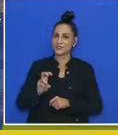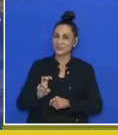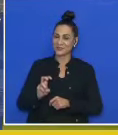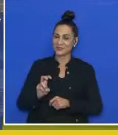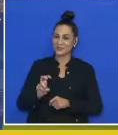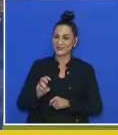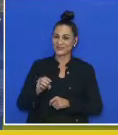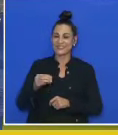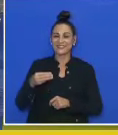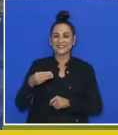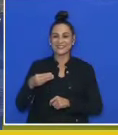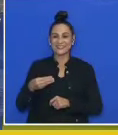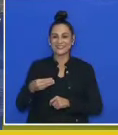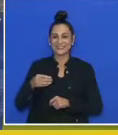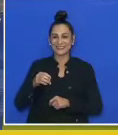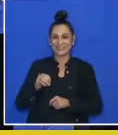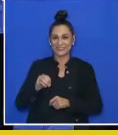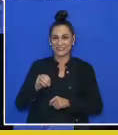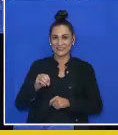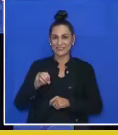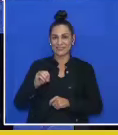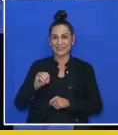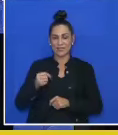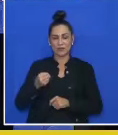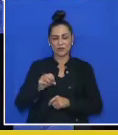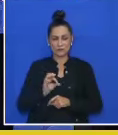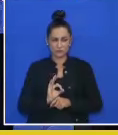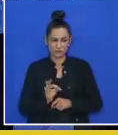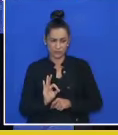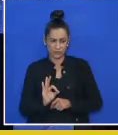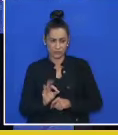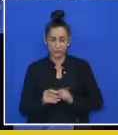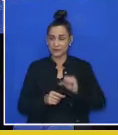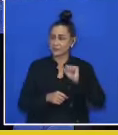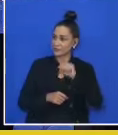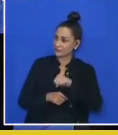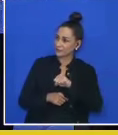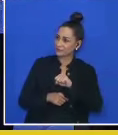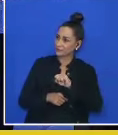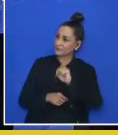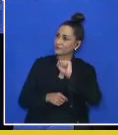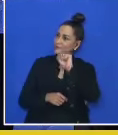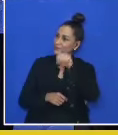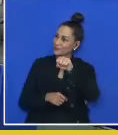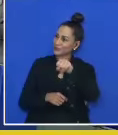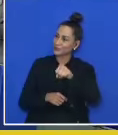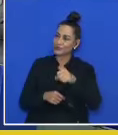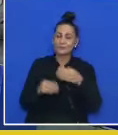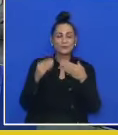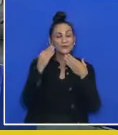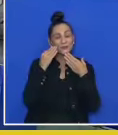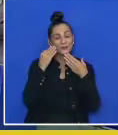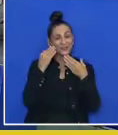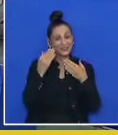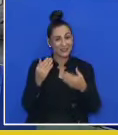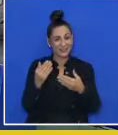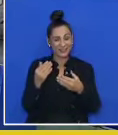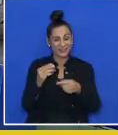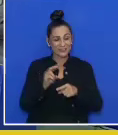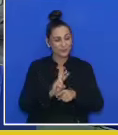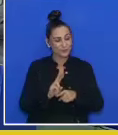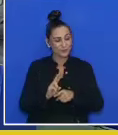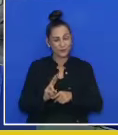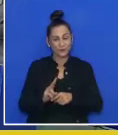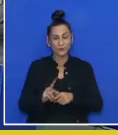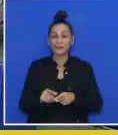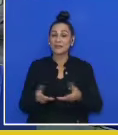25, 30 e 08. As senhoras confirmam? Sim, confirmo. Sim, confirmo. Muito obrigado, senhoras